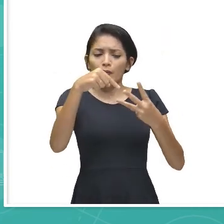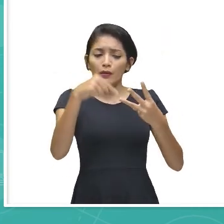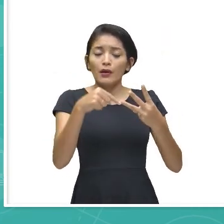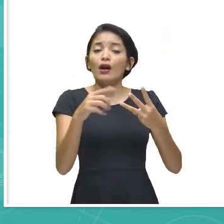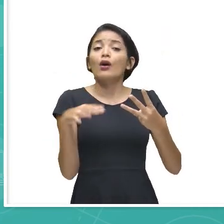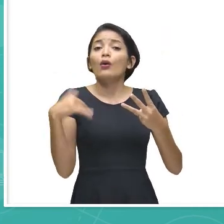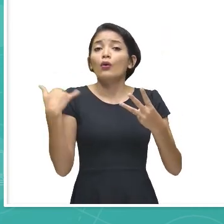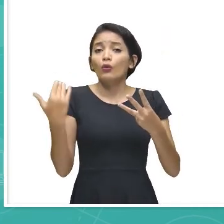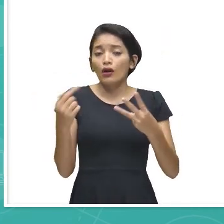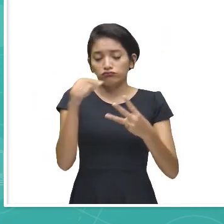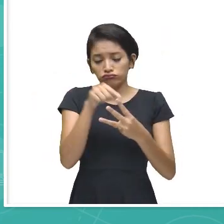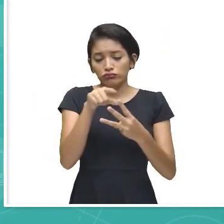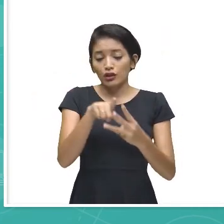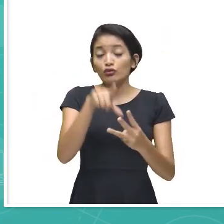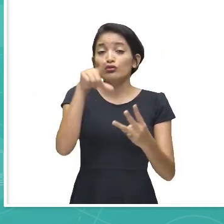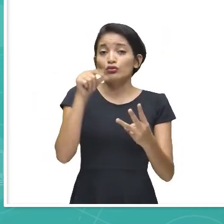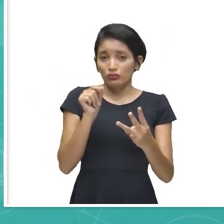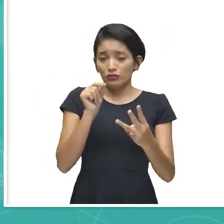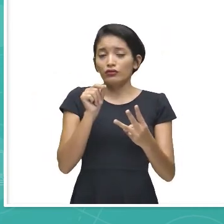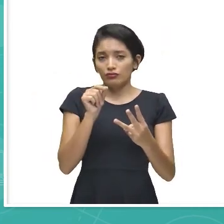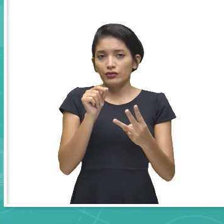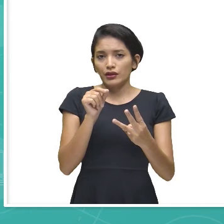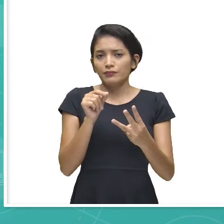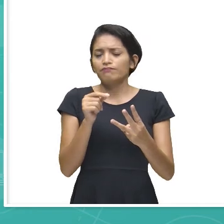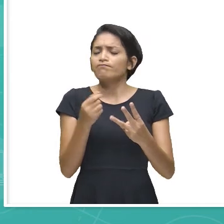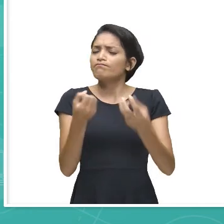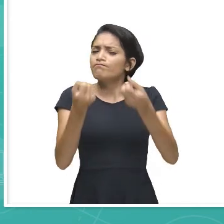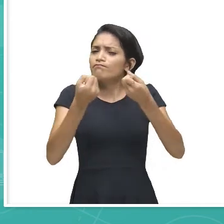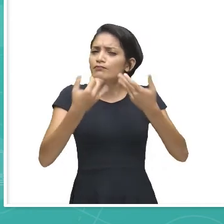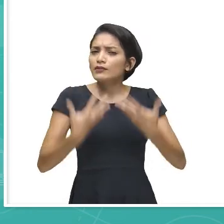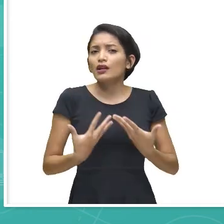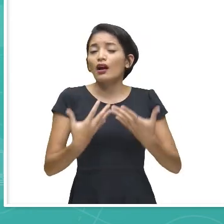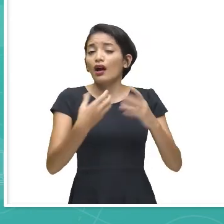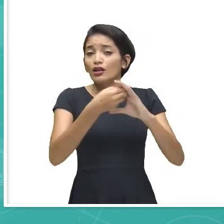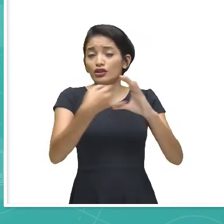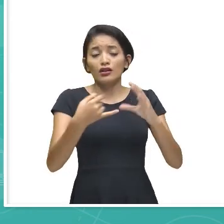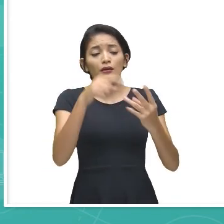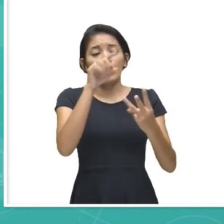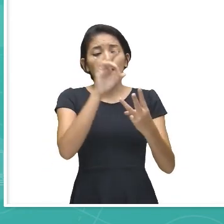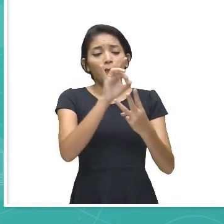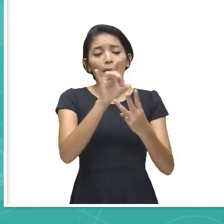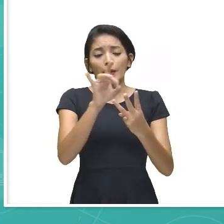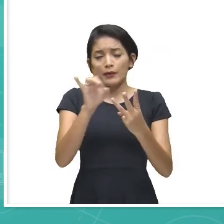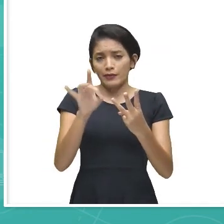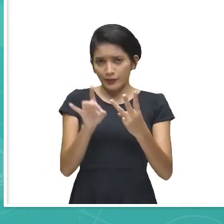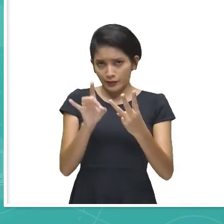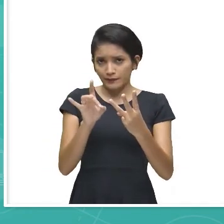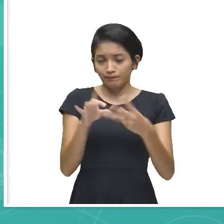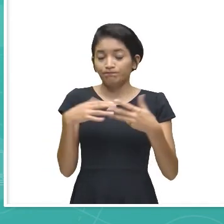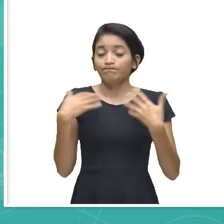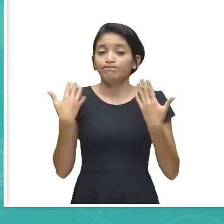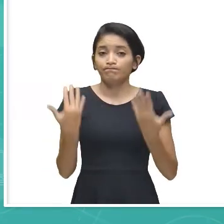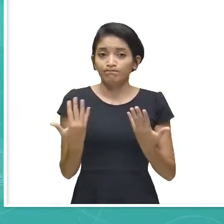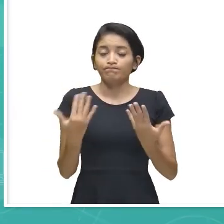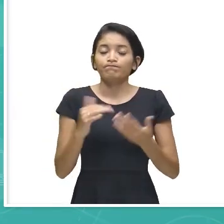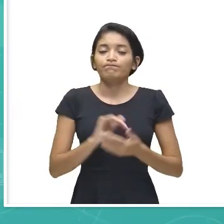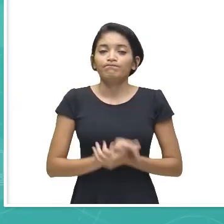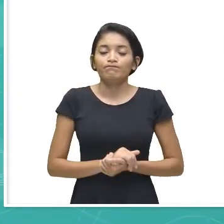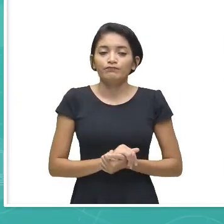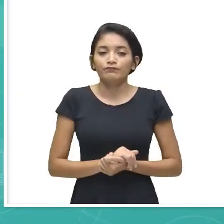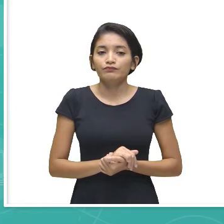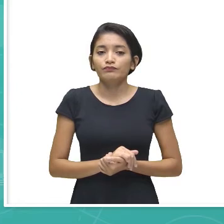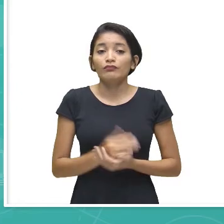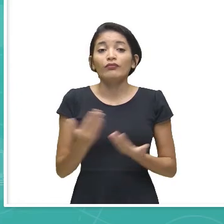ou mesomorfo e me falassem algumas características de cada um, tá certo? Então, agora,